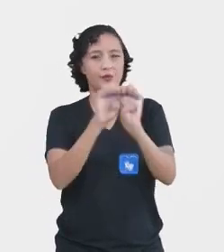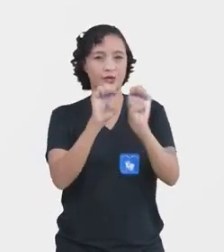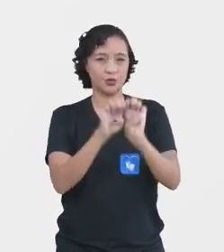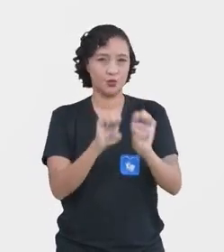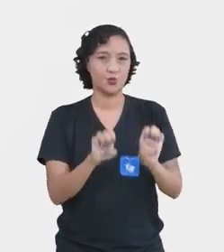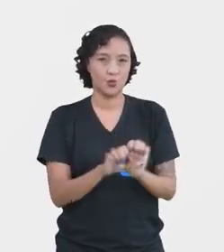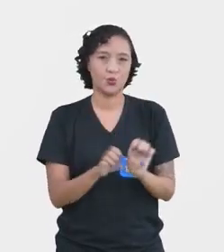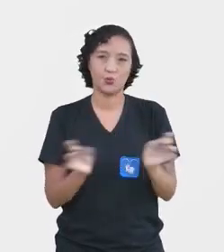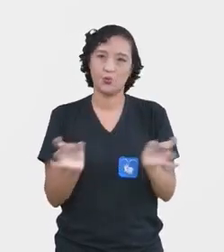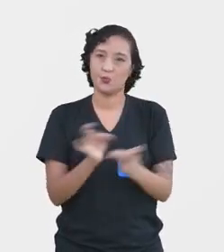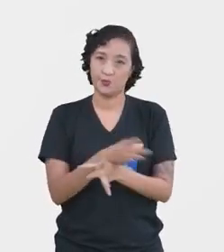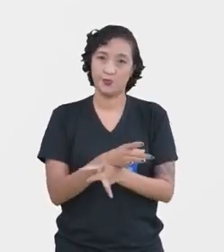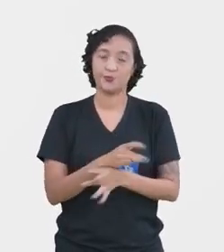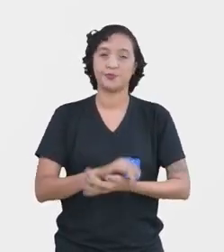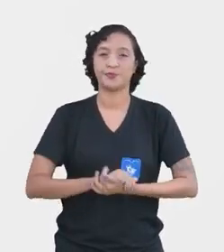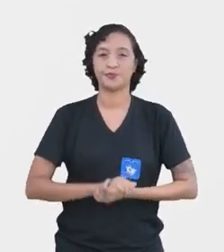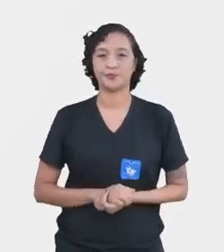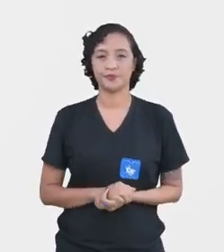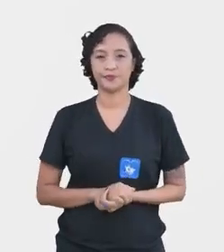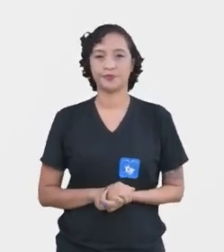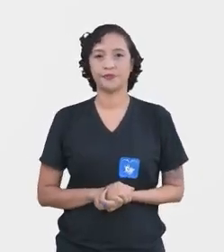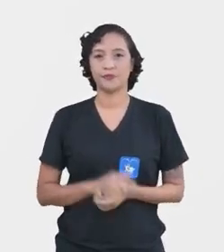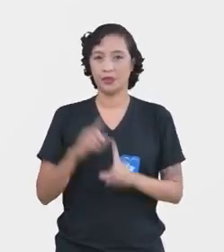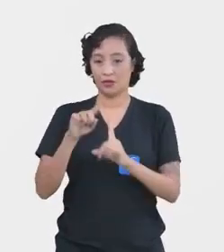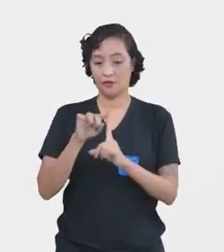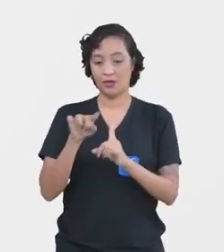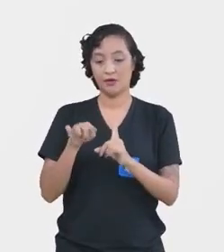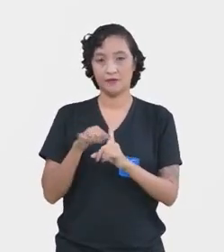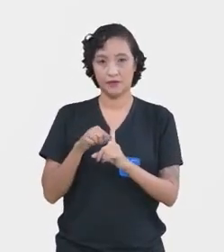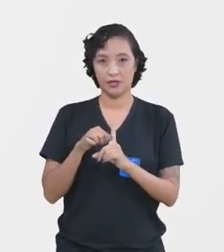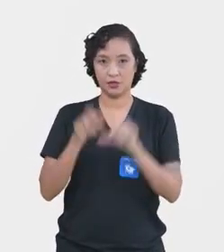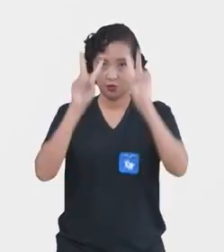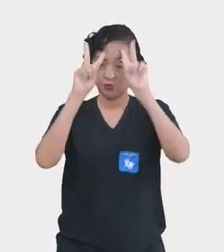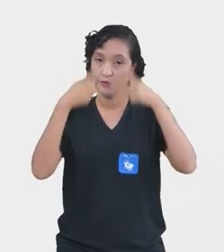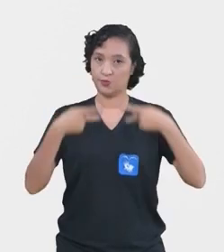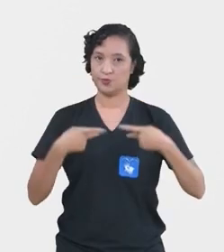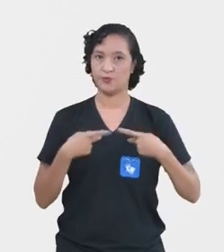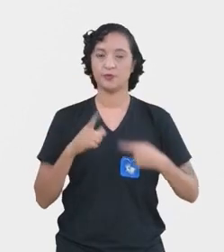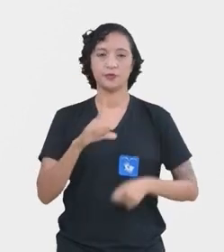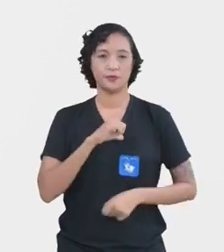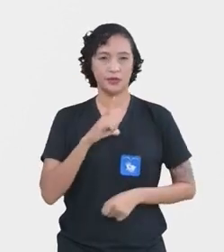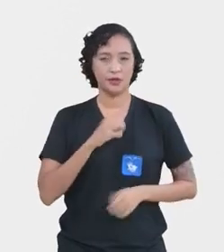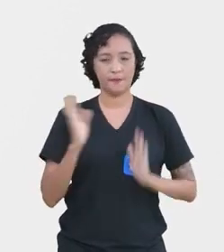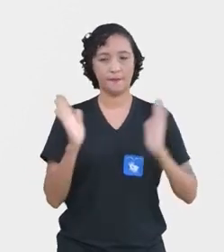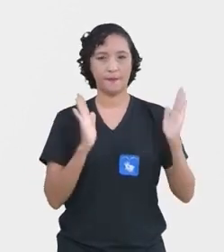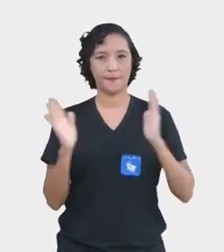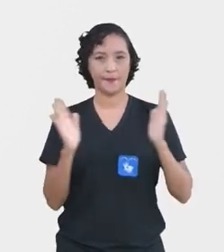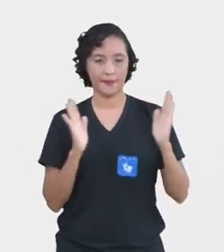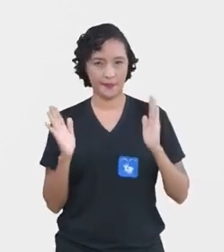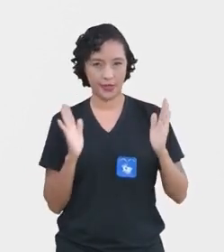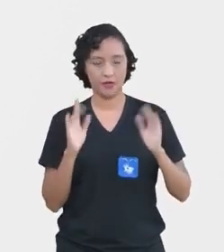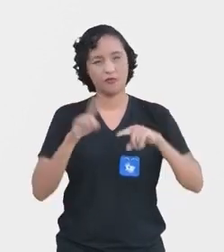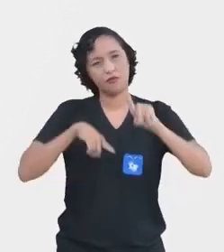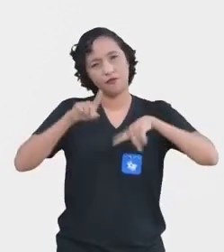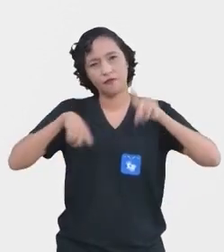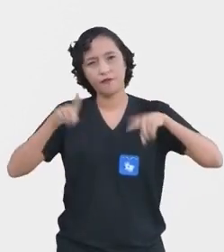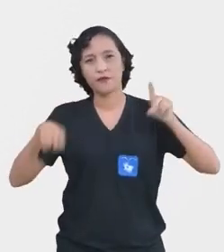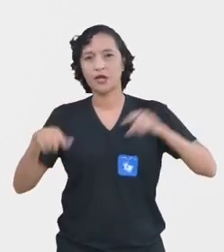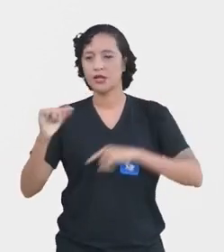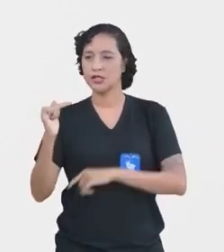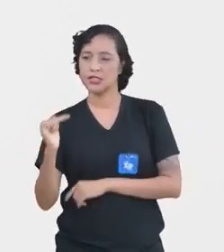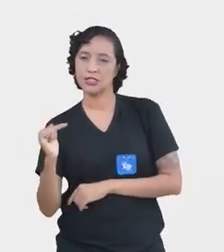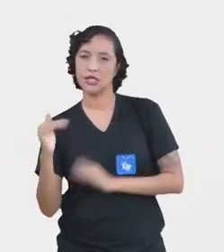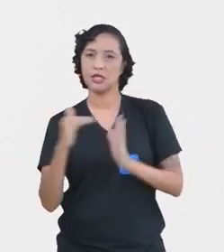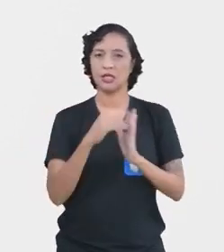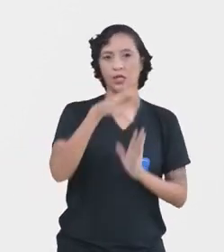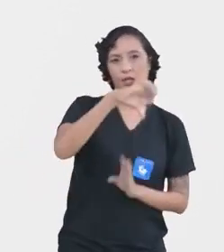bem formada, tá bom? Então, a gravidez nossa, da espécie humana, ela tem um período aí que tem uma variação de 7 a